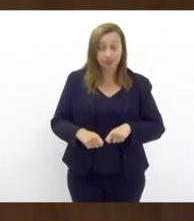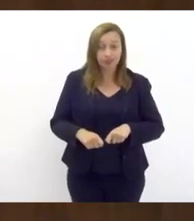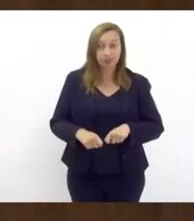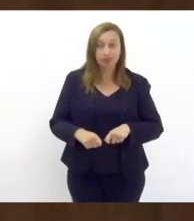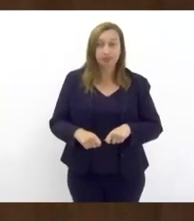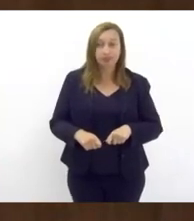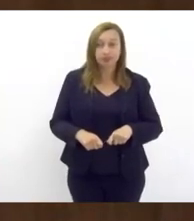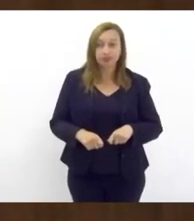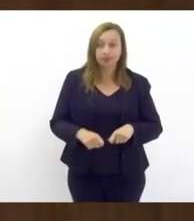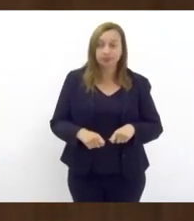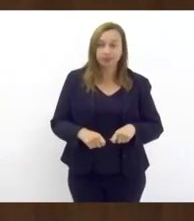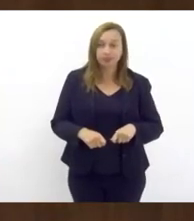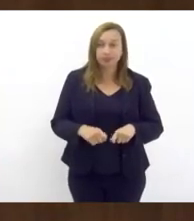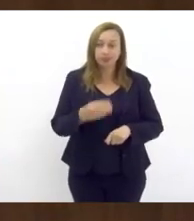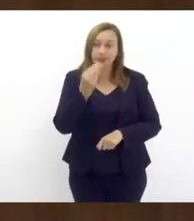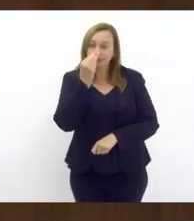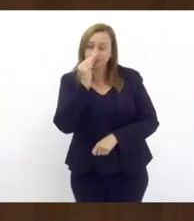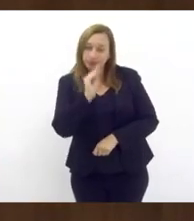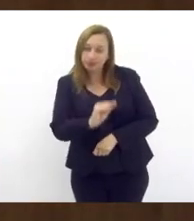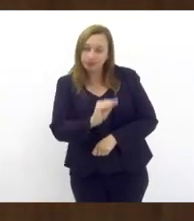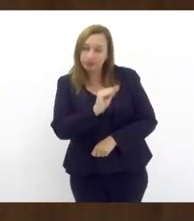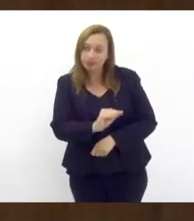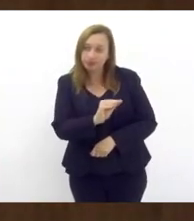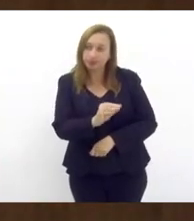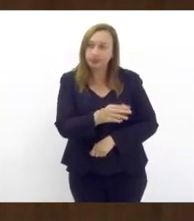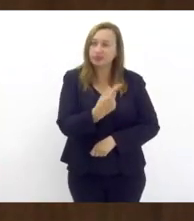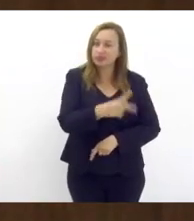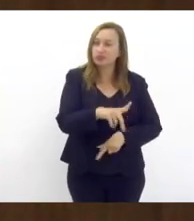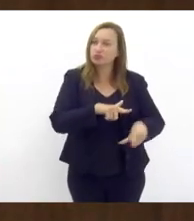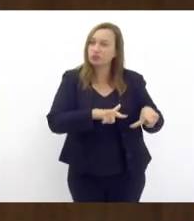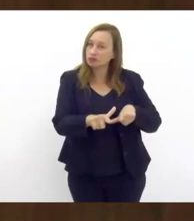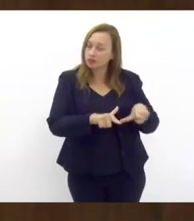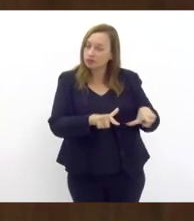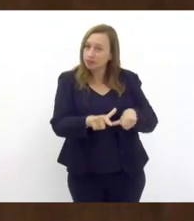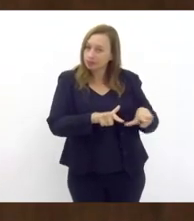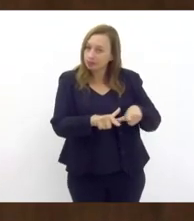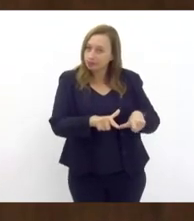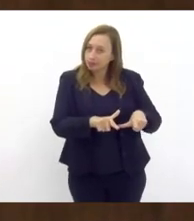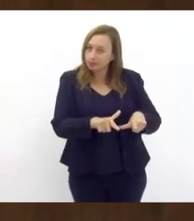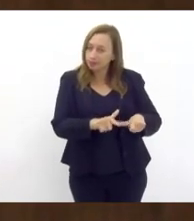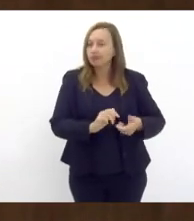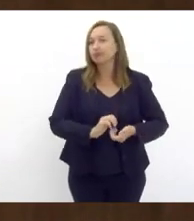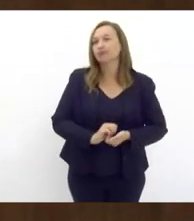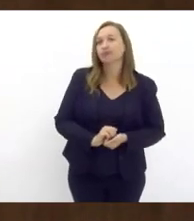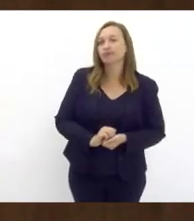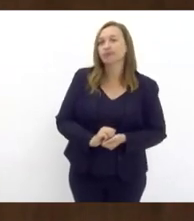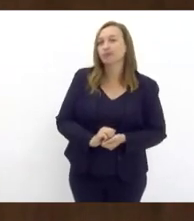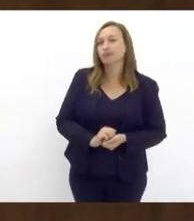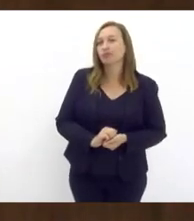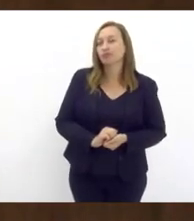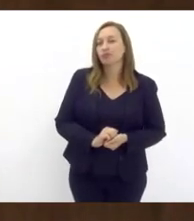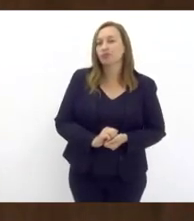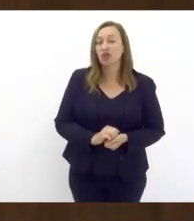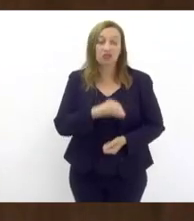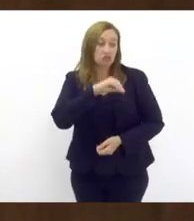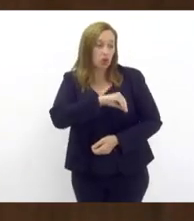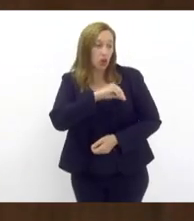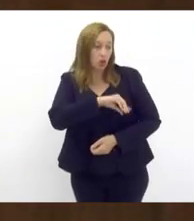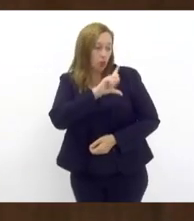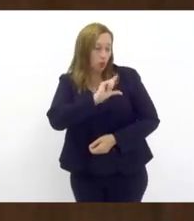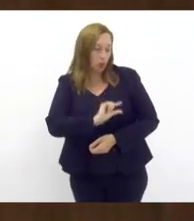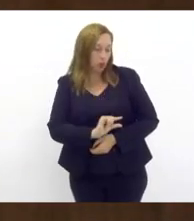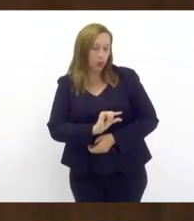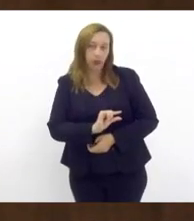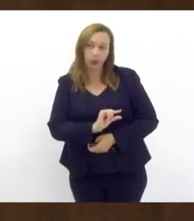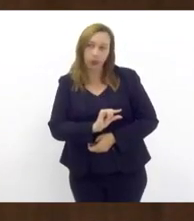sejam subjugadas em suas funções, através de baixos salários